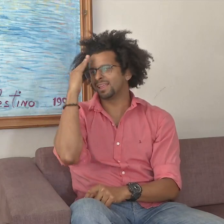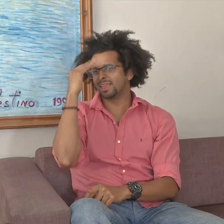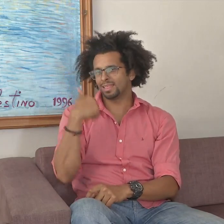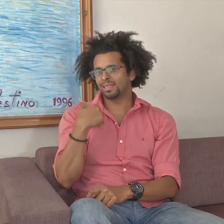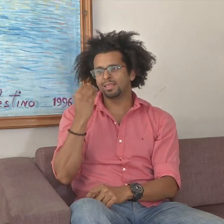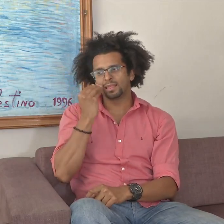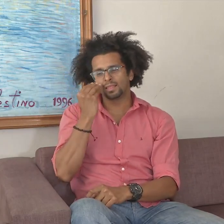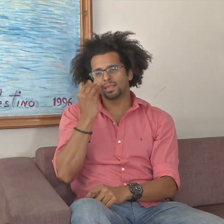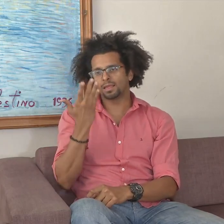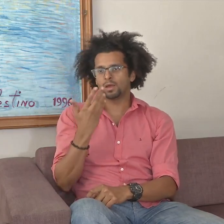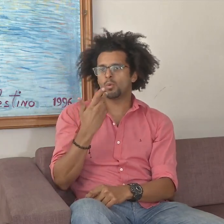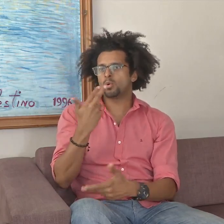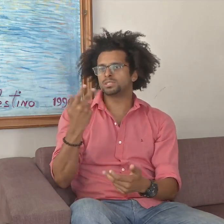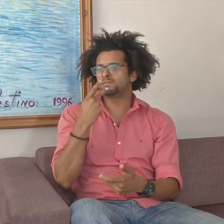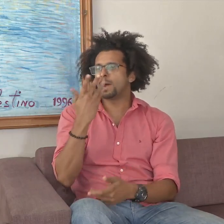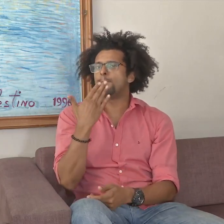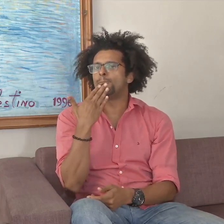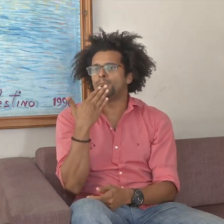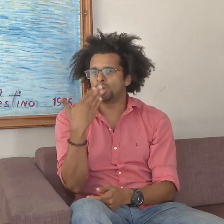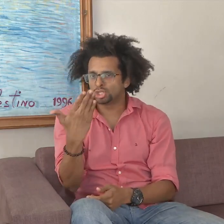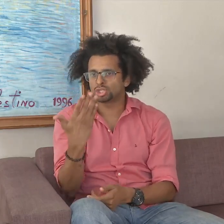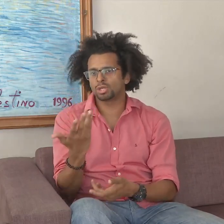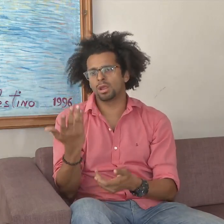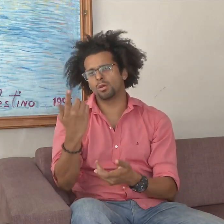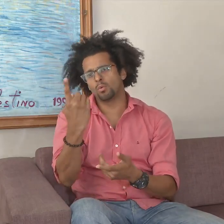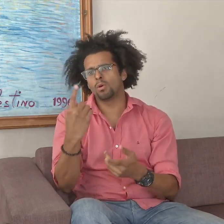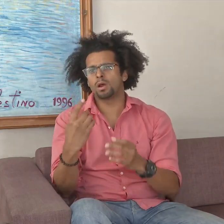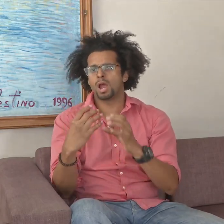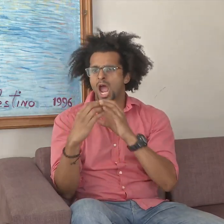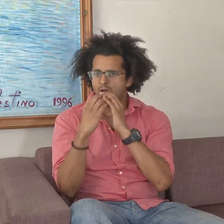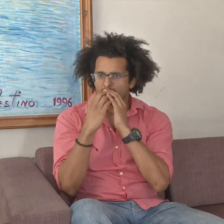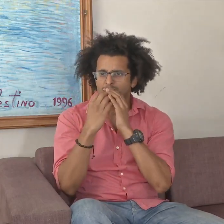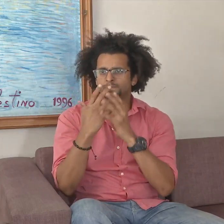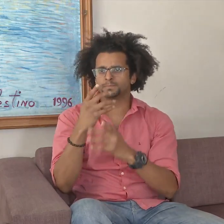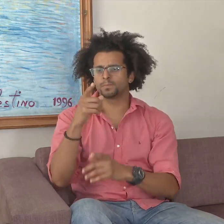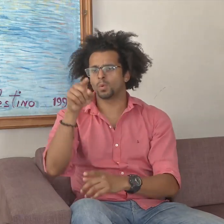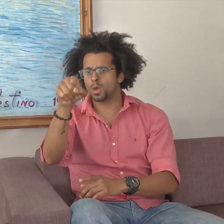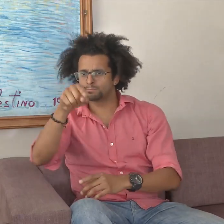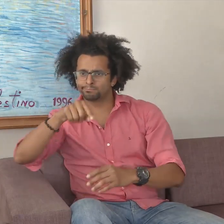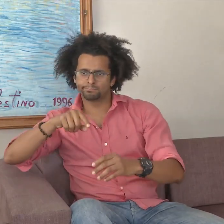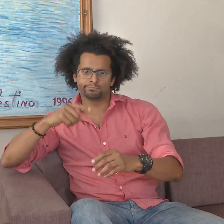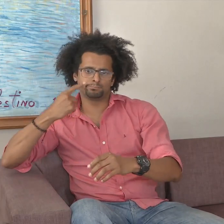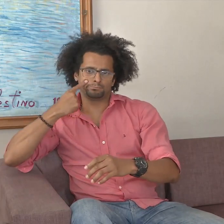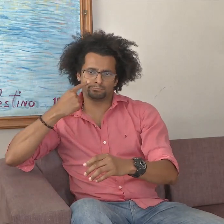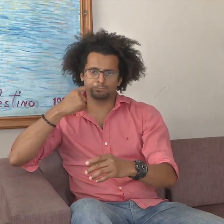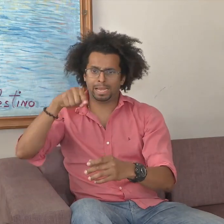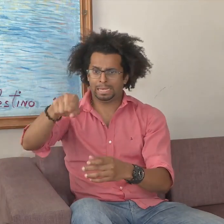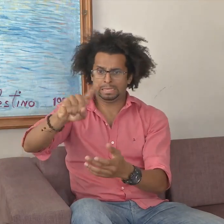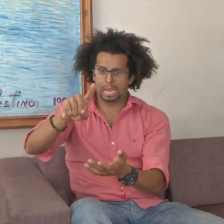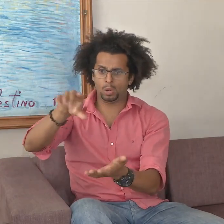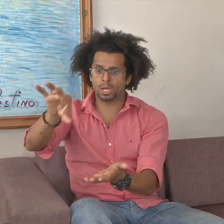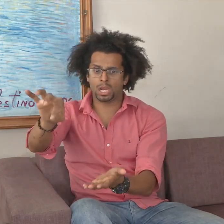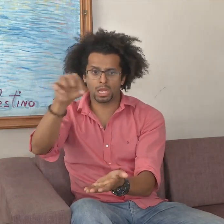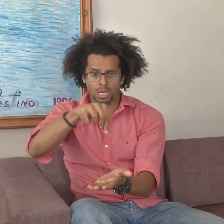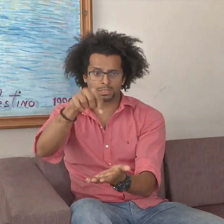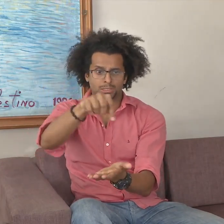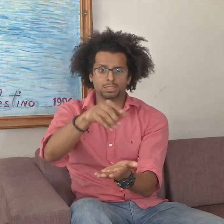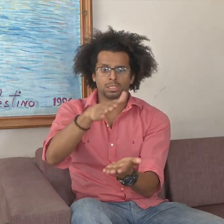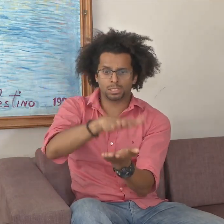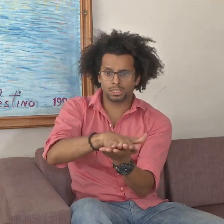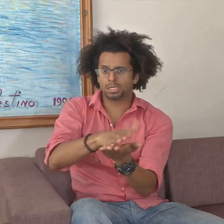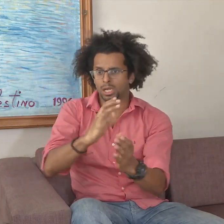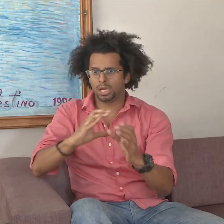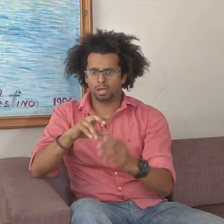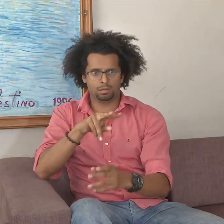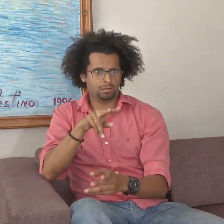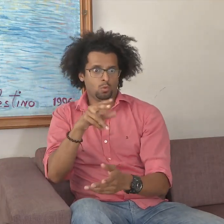me entendam, para que eles tentam me entender. Então, por exemplo, pedir um hambúrguer, eu quero que coloque isso, não coloque isso, e assim